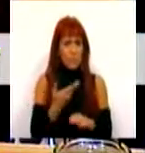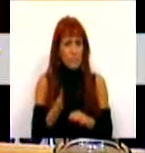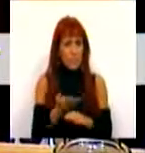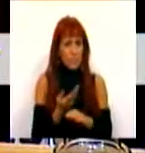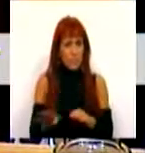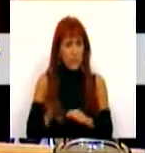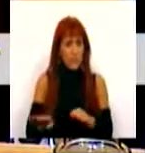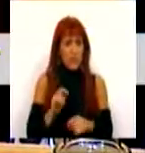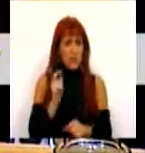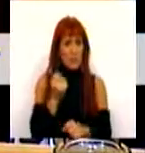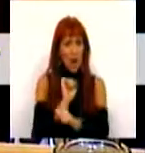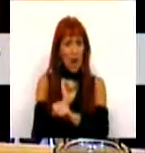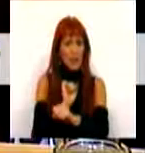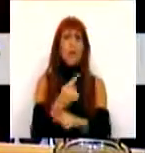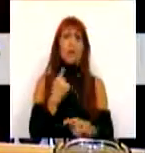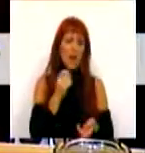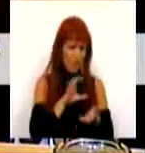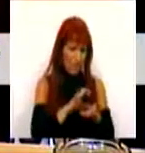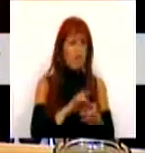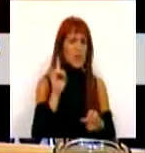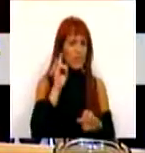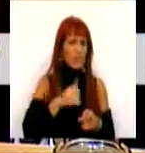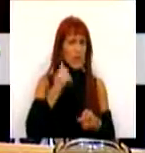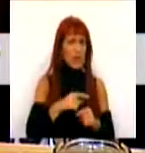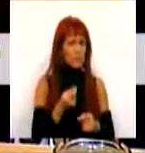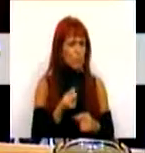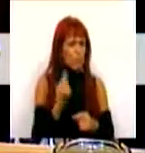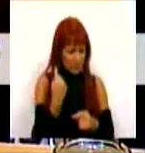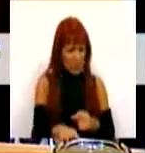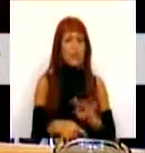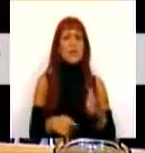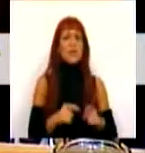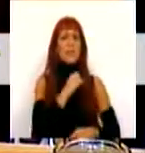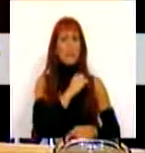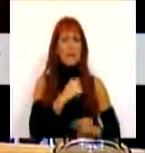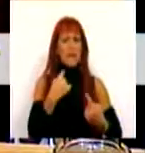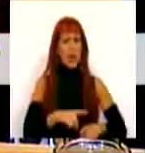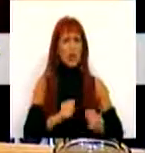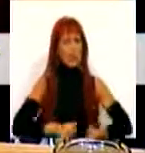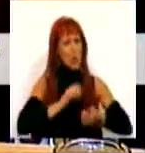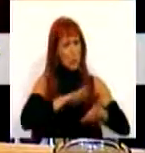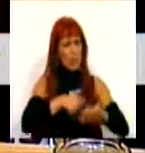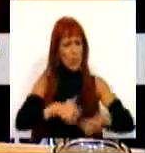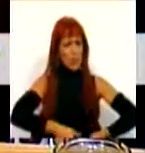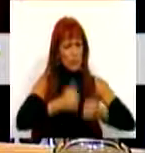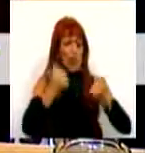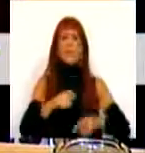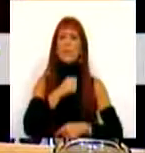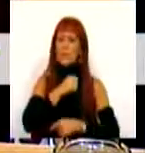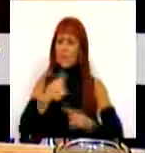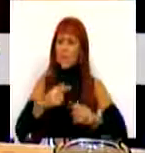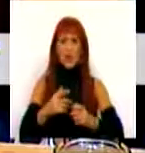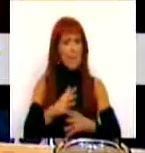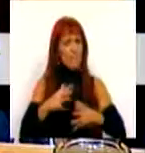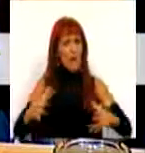estão arredadas as cativações, temos verbas essencialmente líquidas que têm permitido um melhor planeamento e que têm permitido